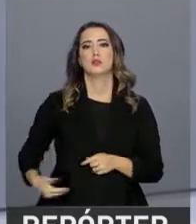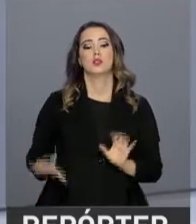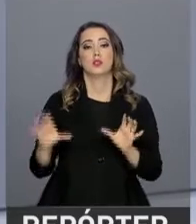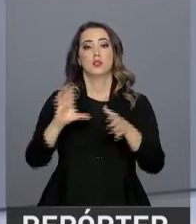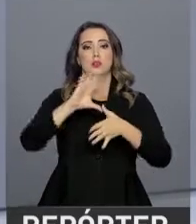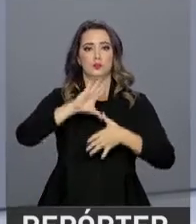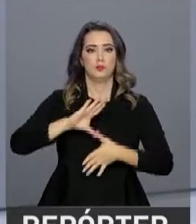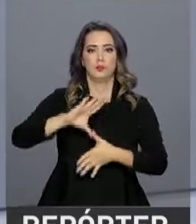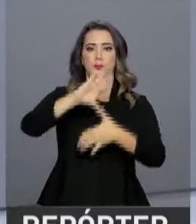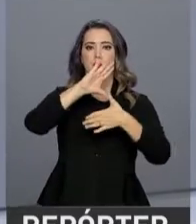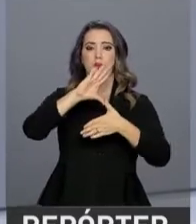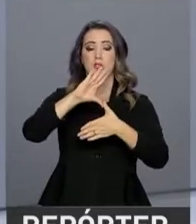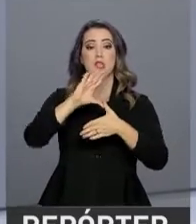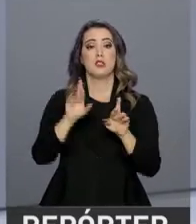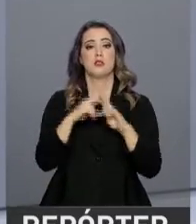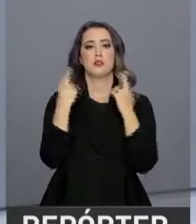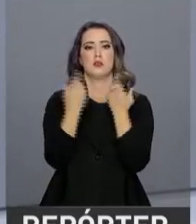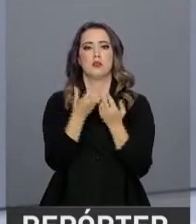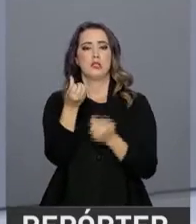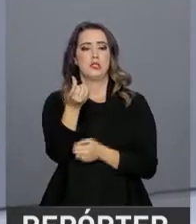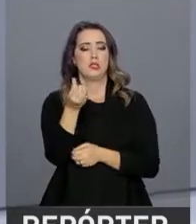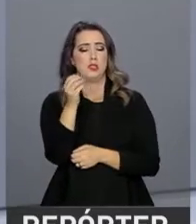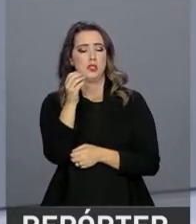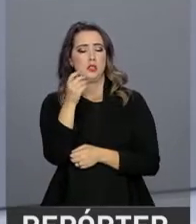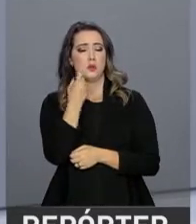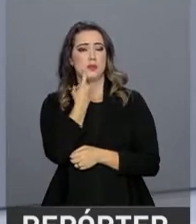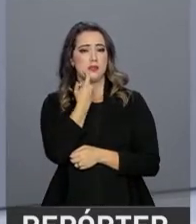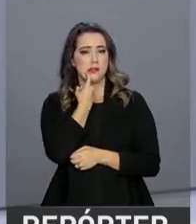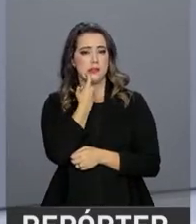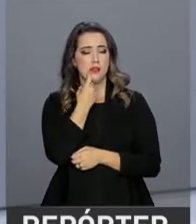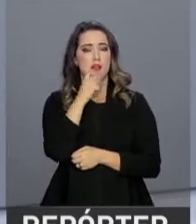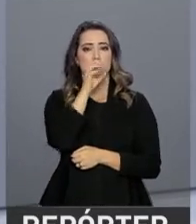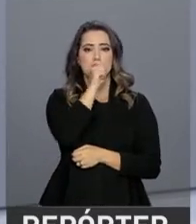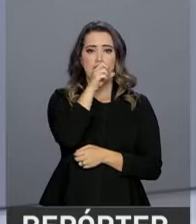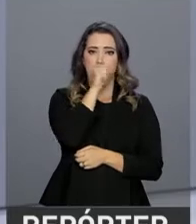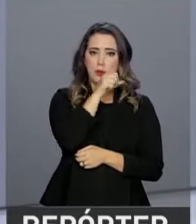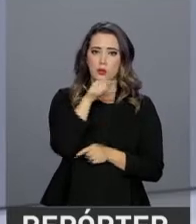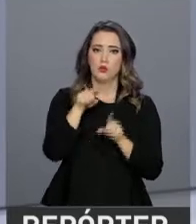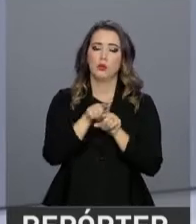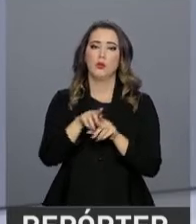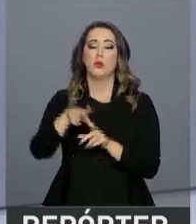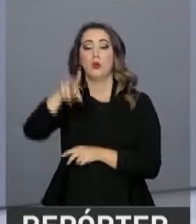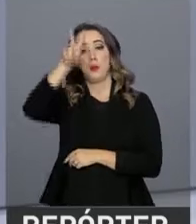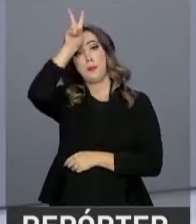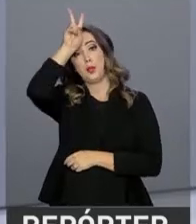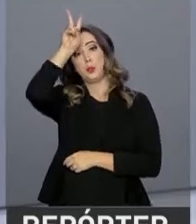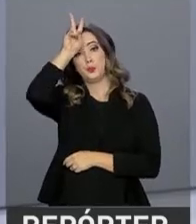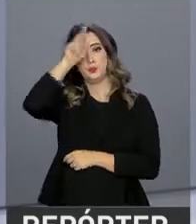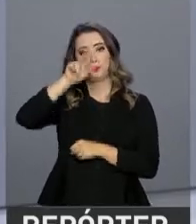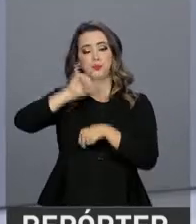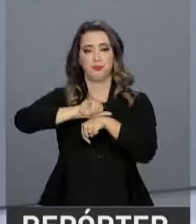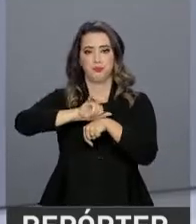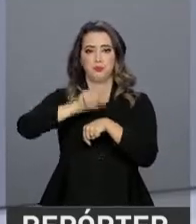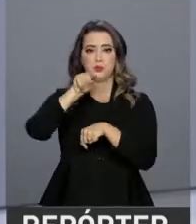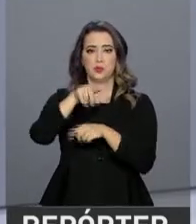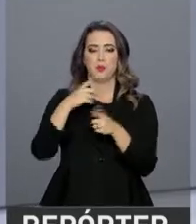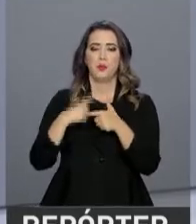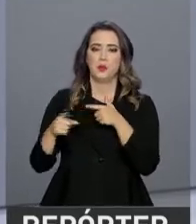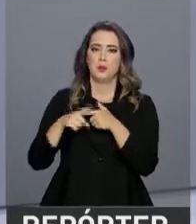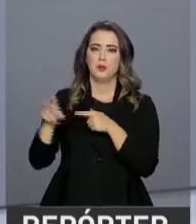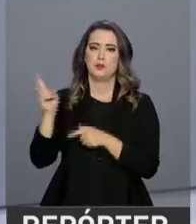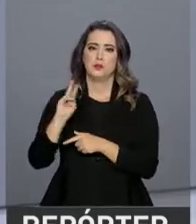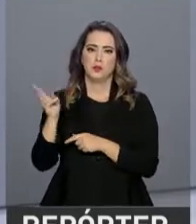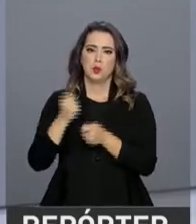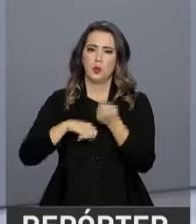reunirão na sexta e no sábado na capital peruana lima a crise na venezuela os ataques na síria e economia no continente